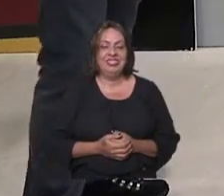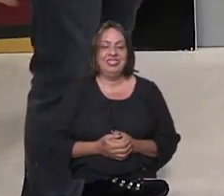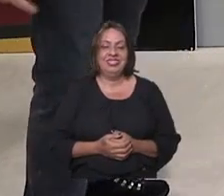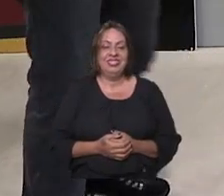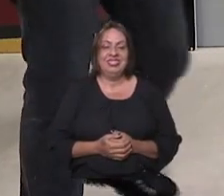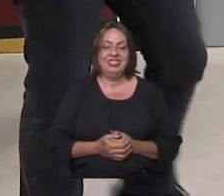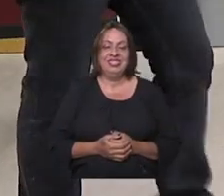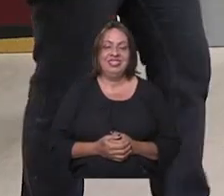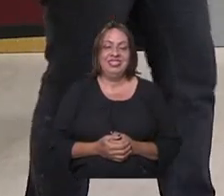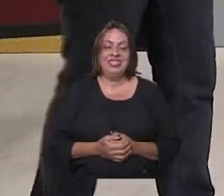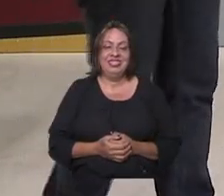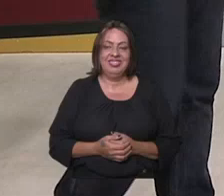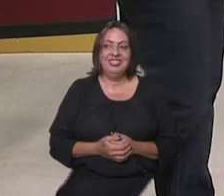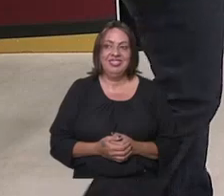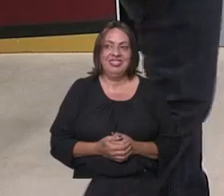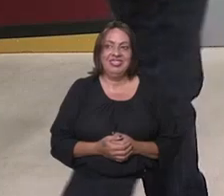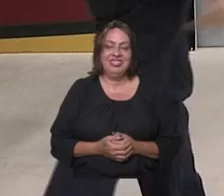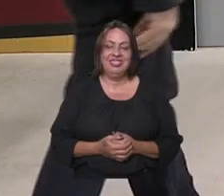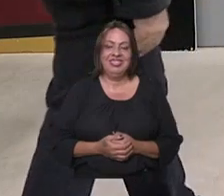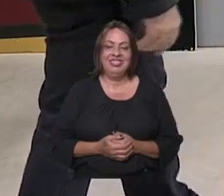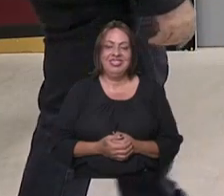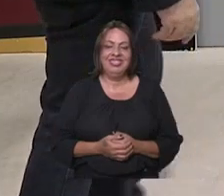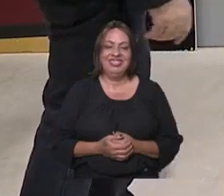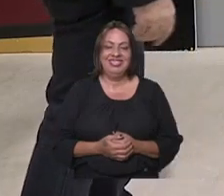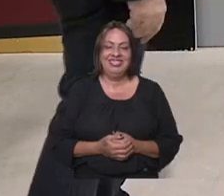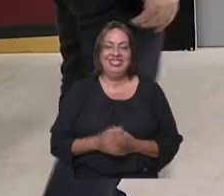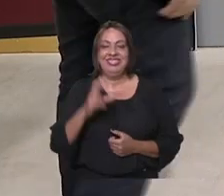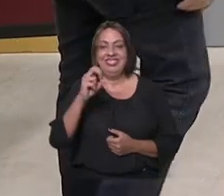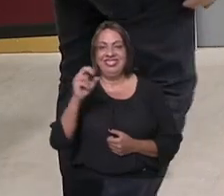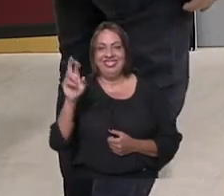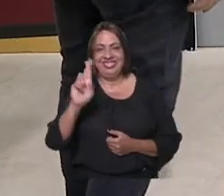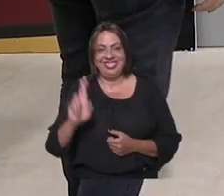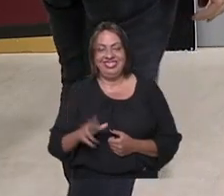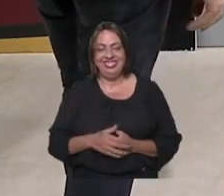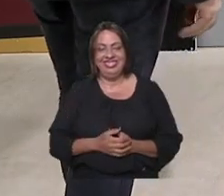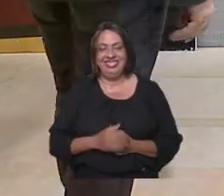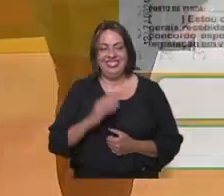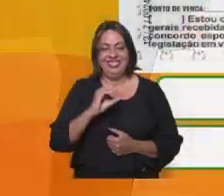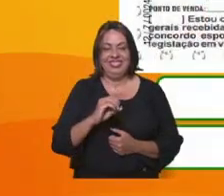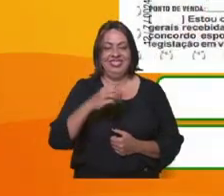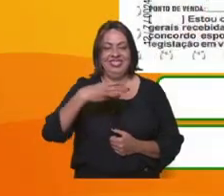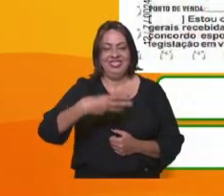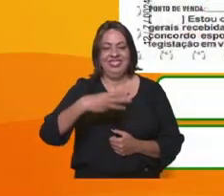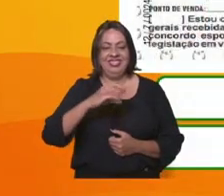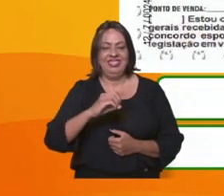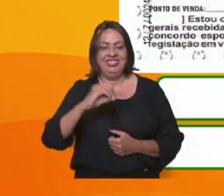quem também tá faturando agora R$500. Título